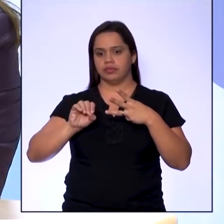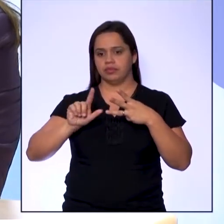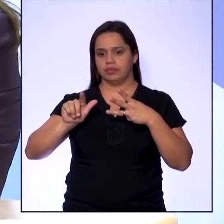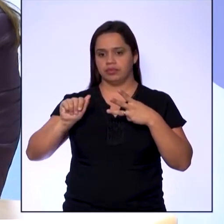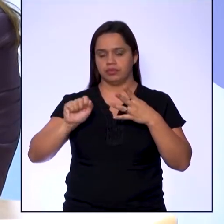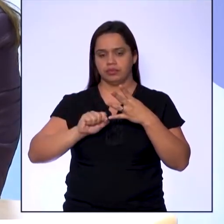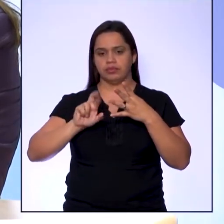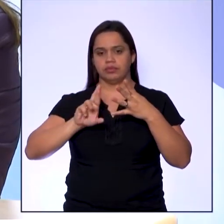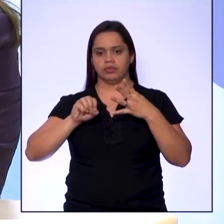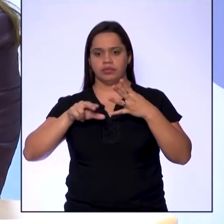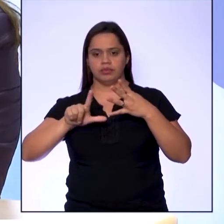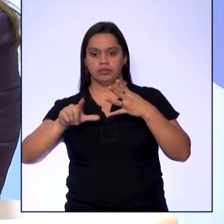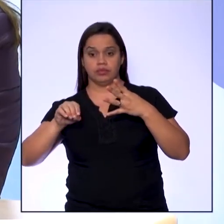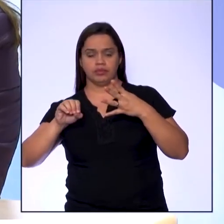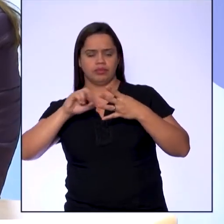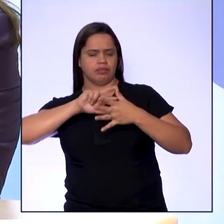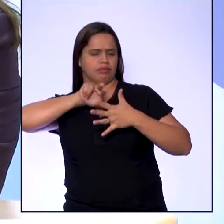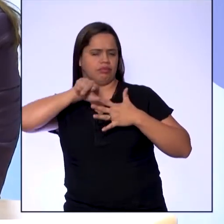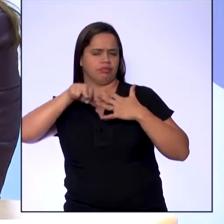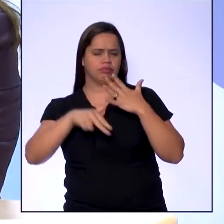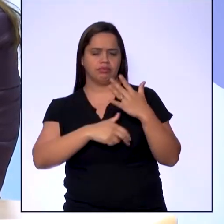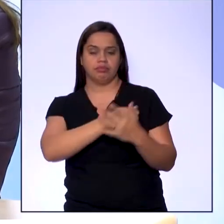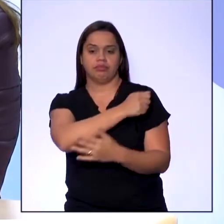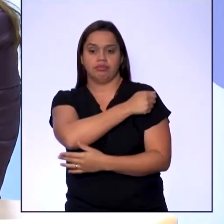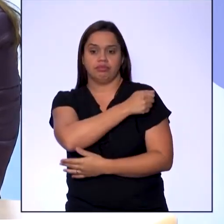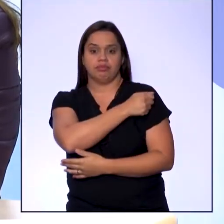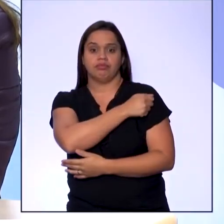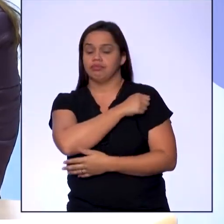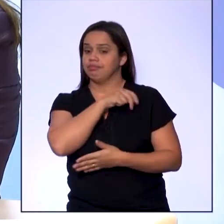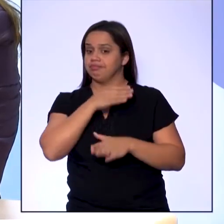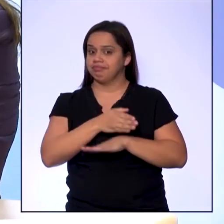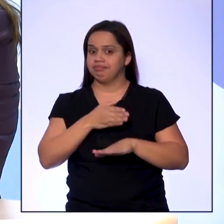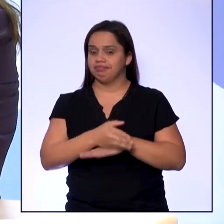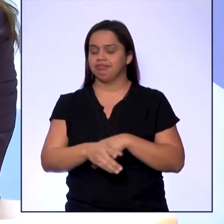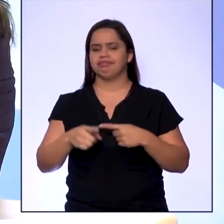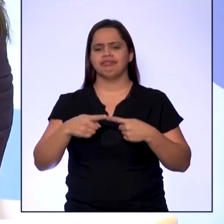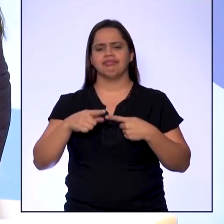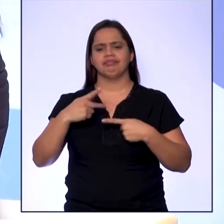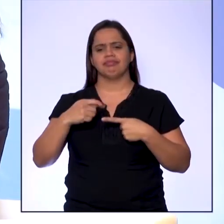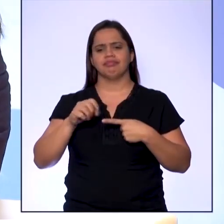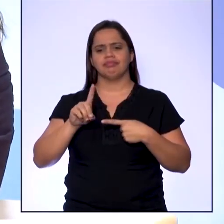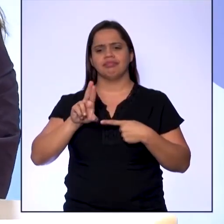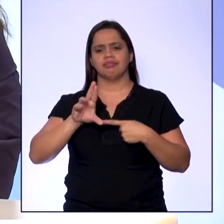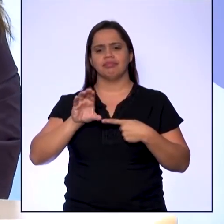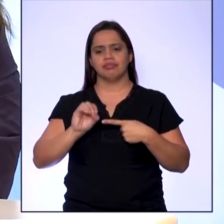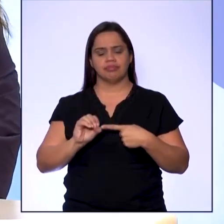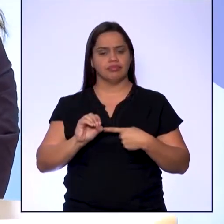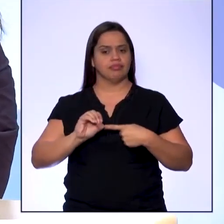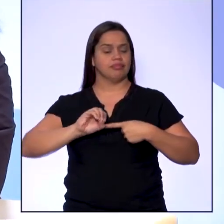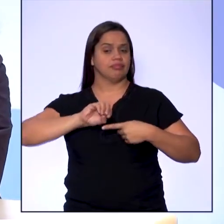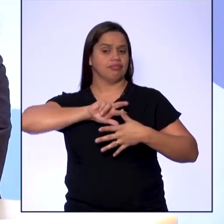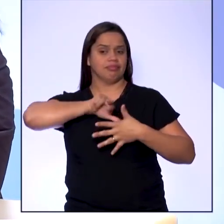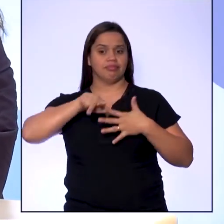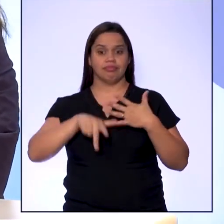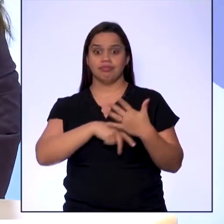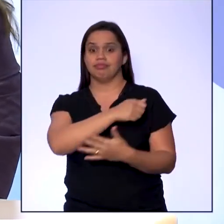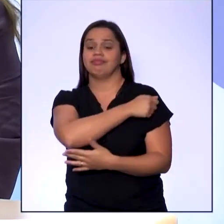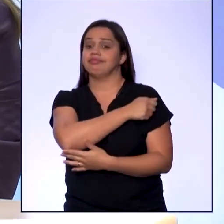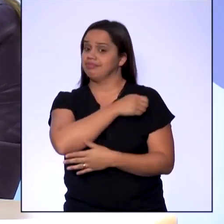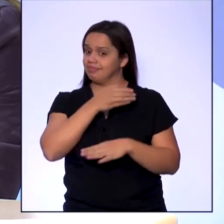compreendendo o papel, né, de participar por meio desse bate-papo, de registrar suas dúvidas. Então, eu tenho